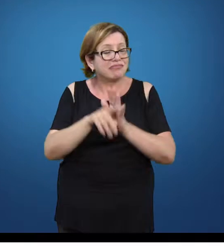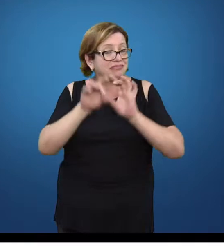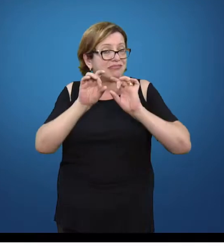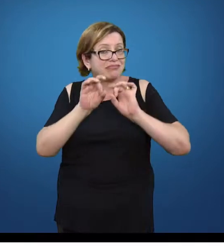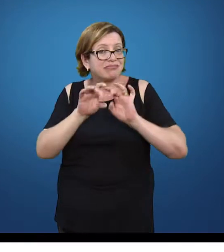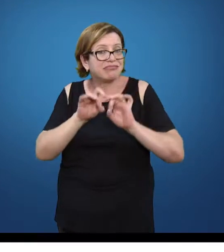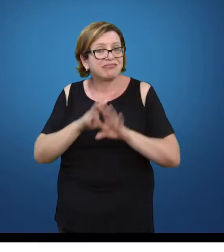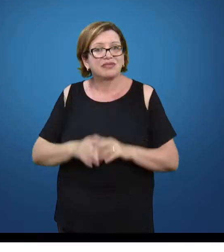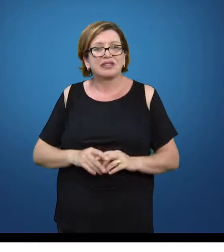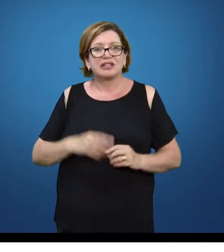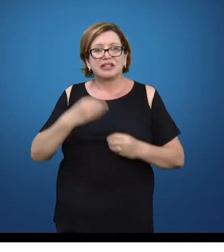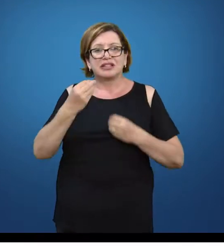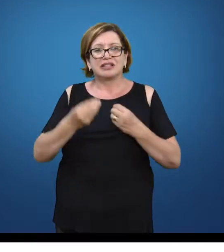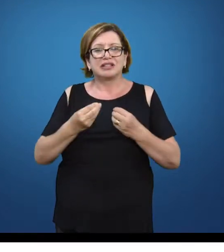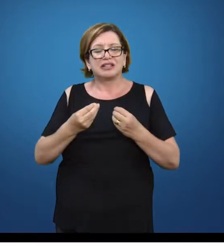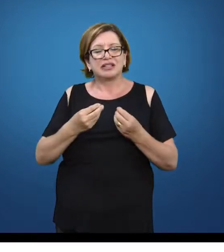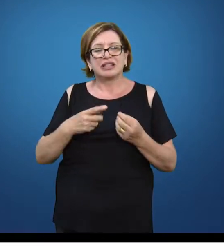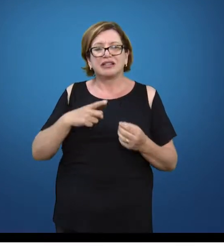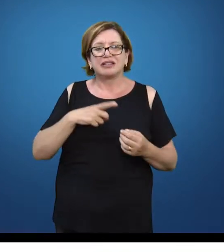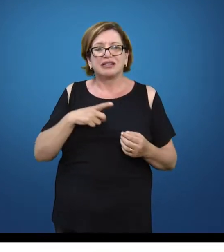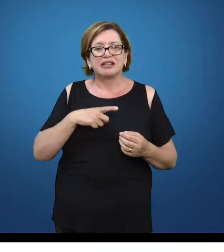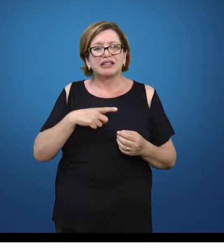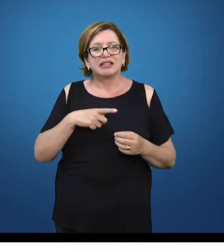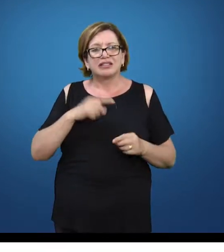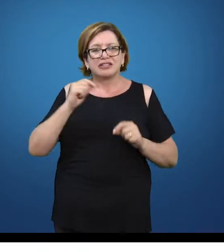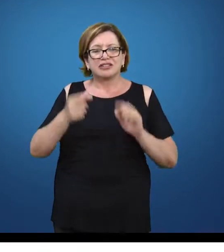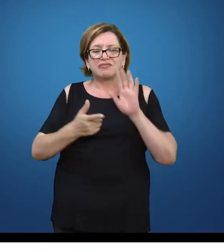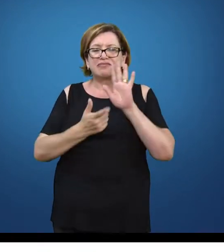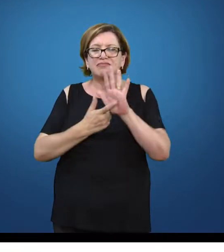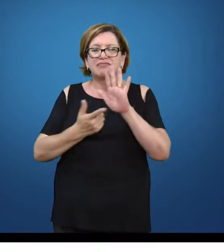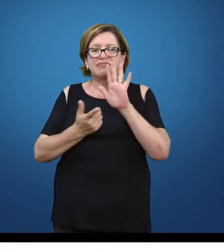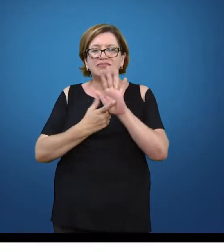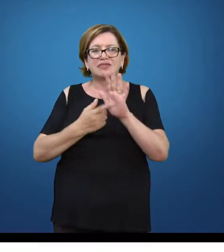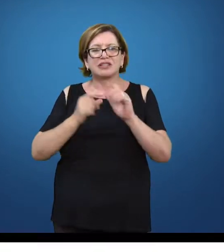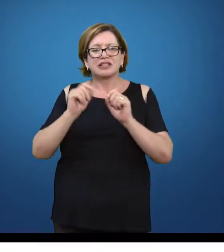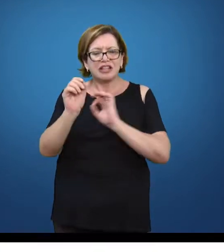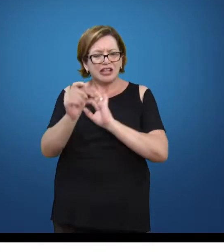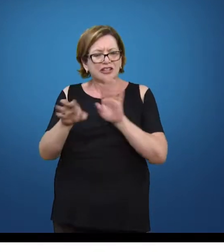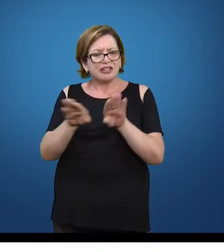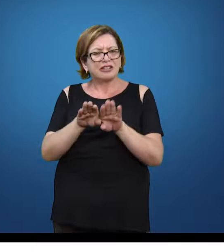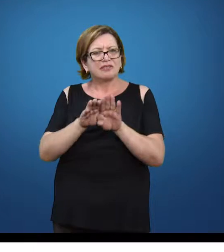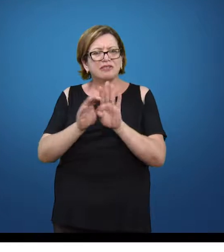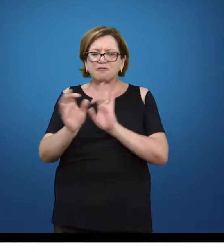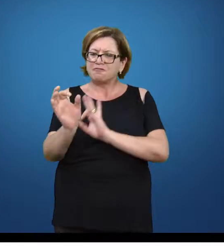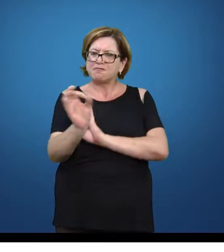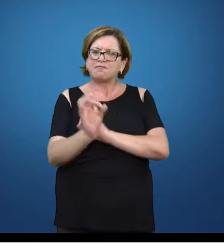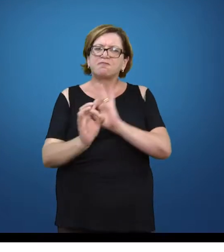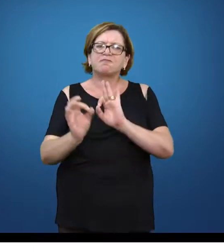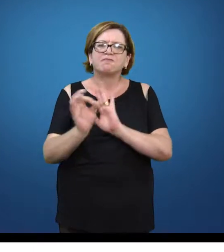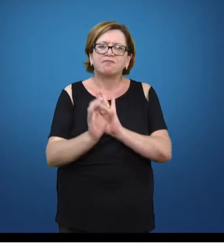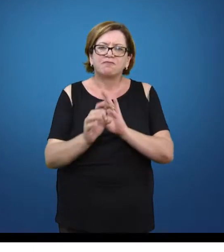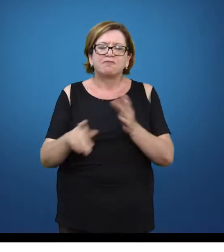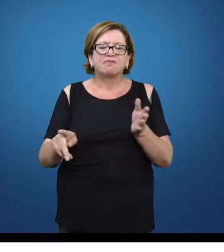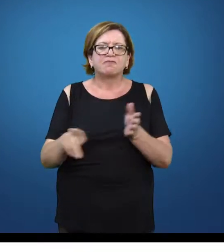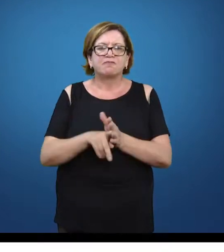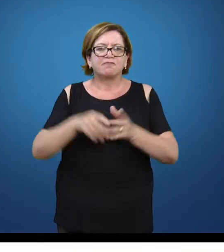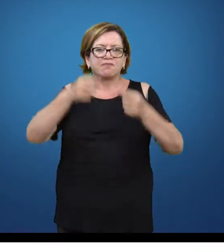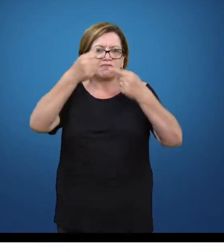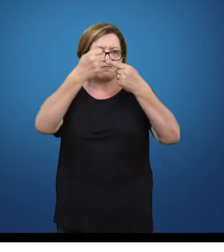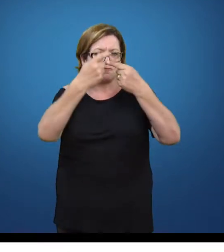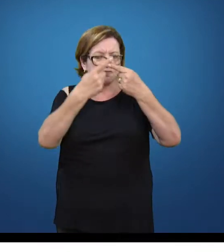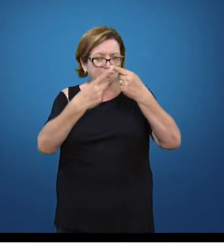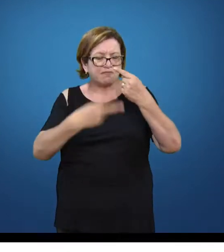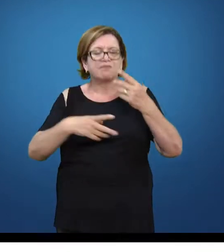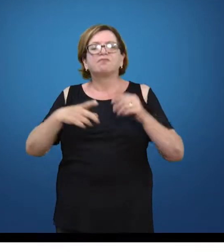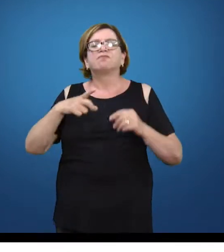específicos. Então, ela está ali determinando, organizada para fins específicos.